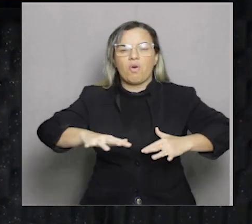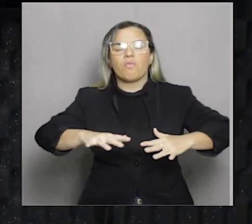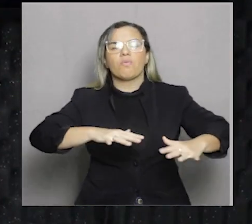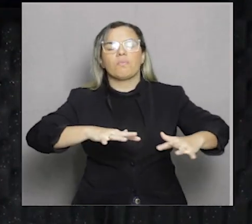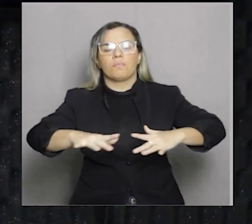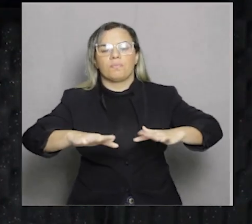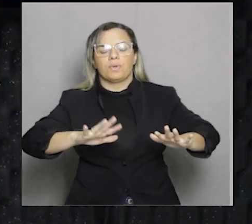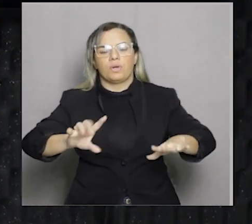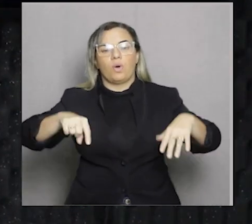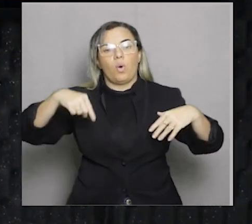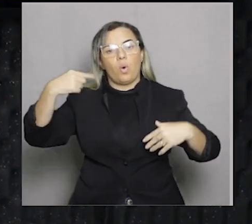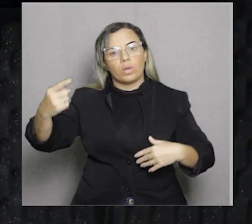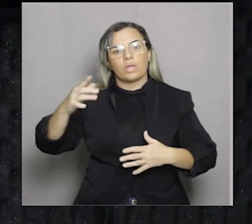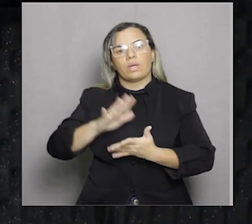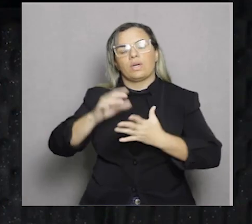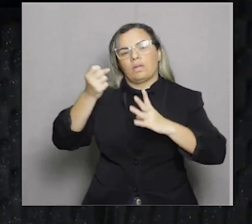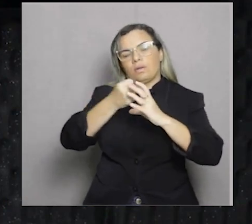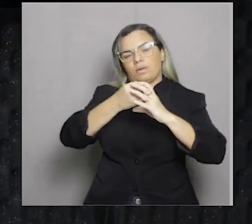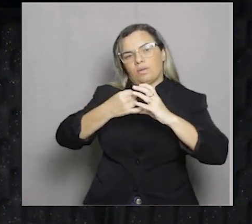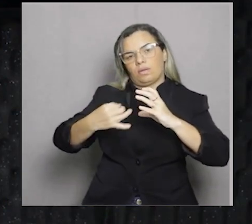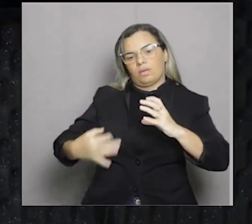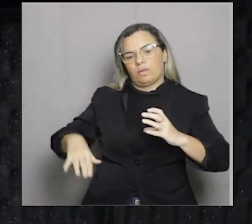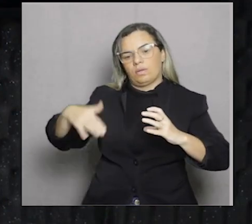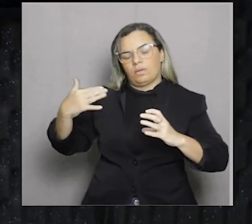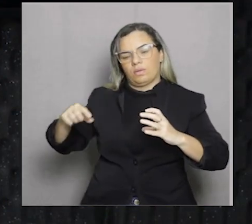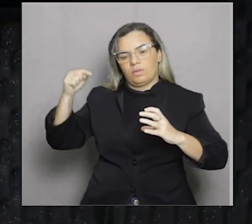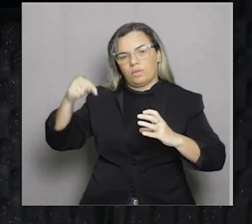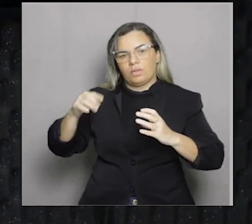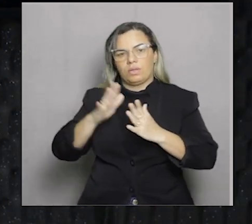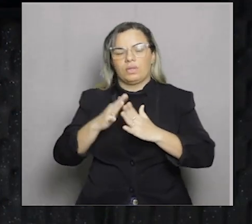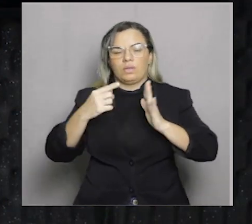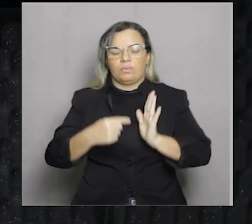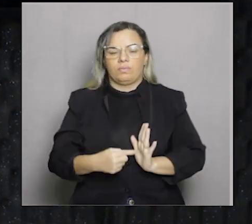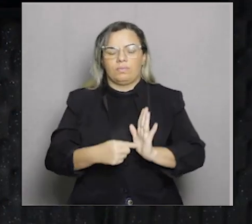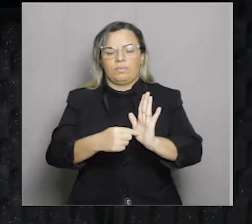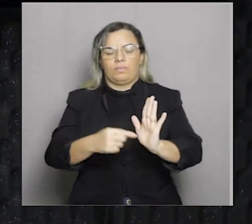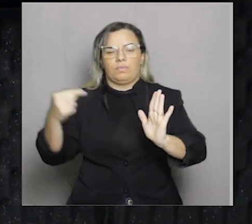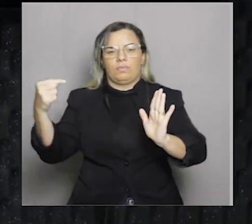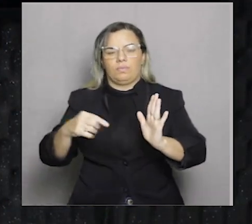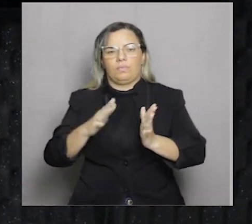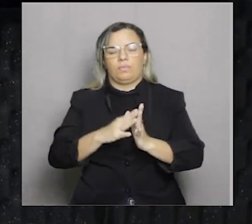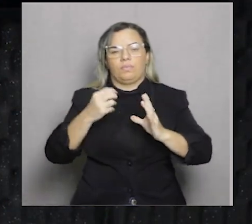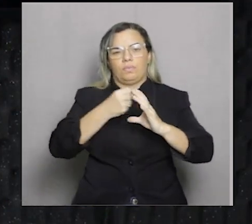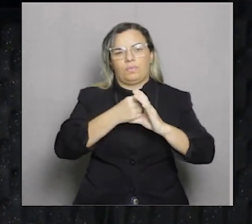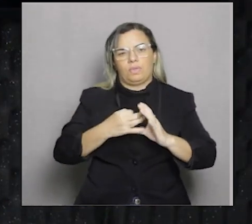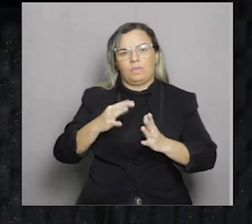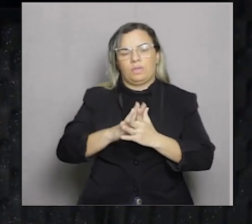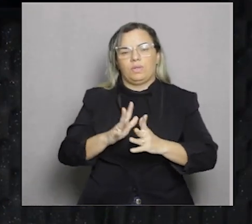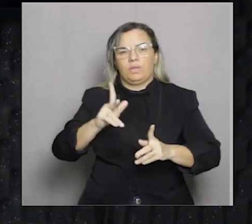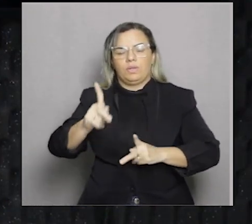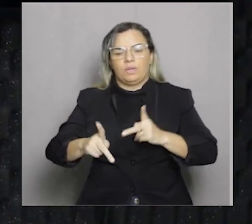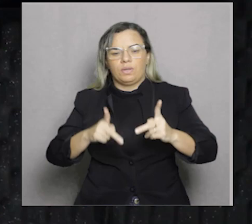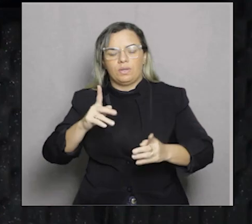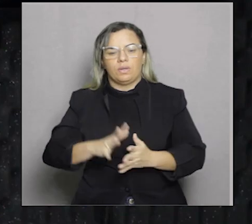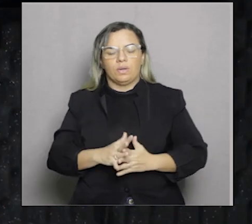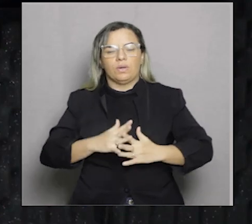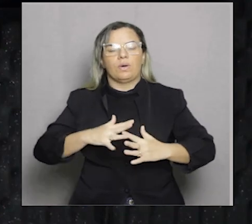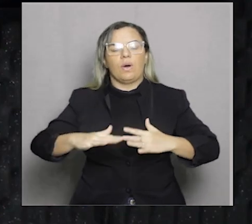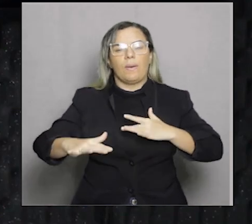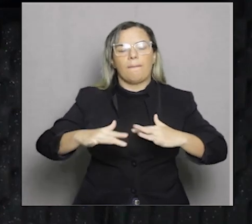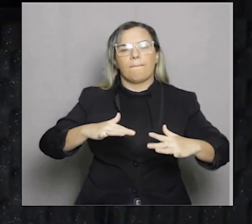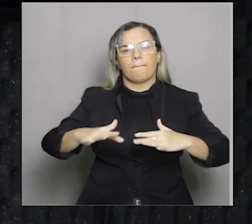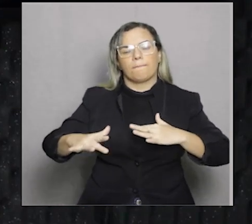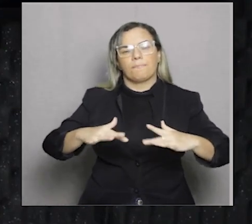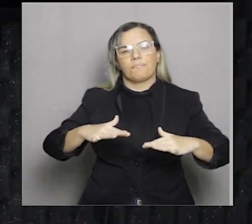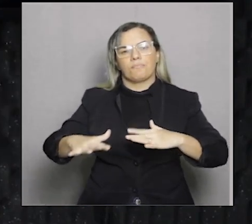Um outro caráter, um outro elemento que nos mostra um caráter acentuadamente popular do movimento